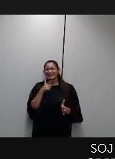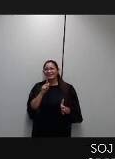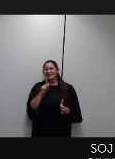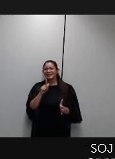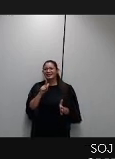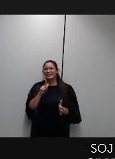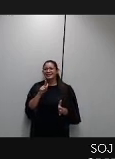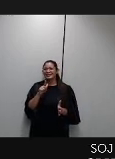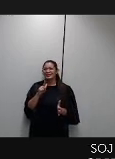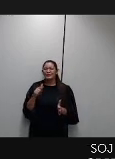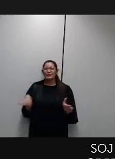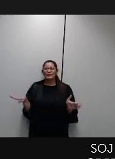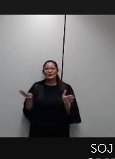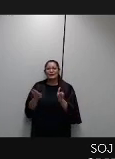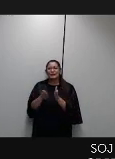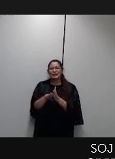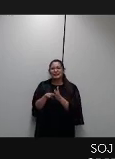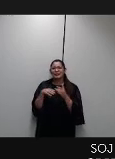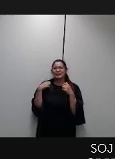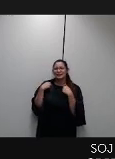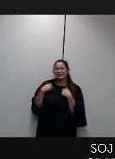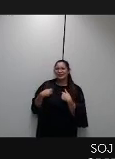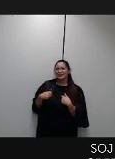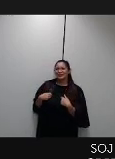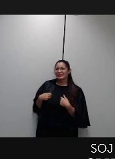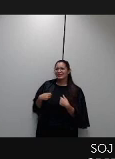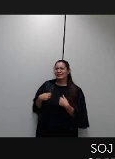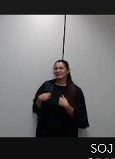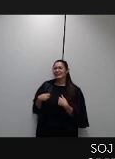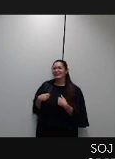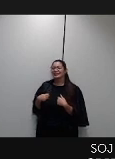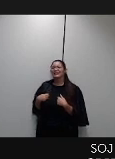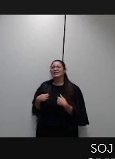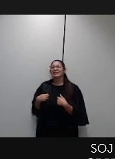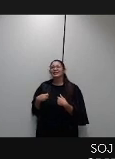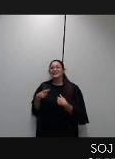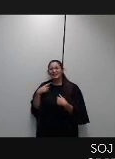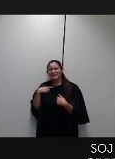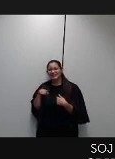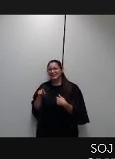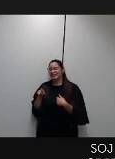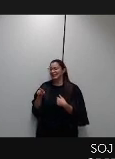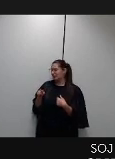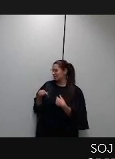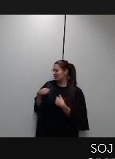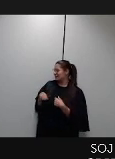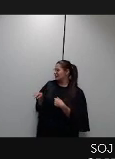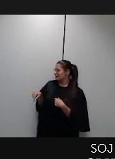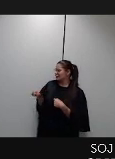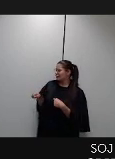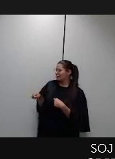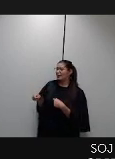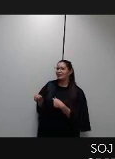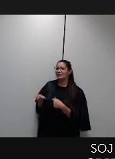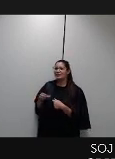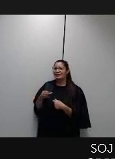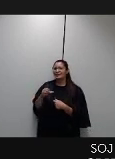faça chegar ao Melissa Bastião e ele integra apenas a sexta